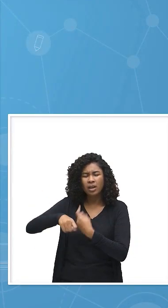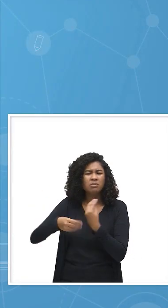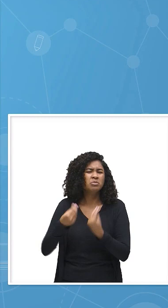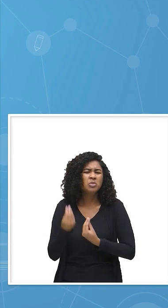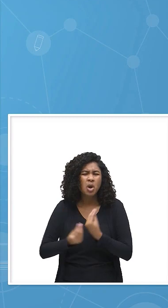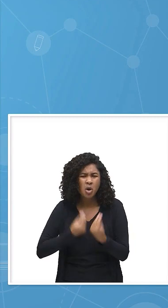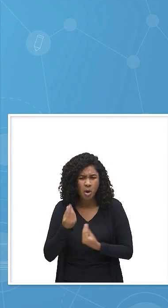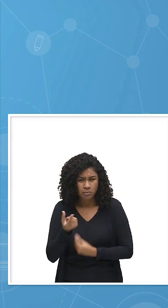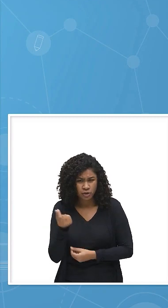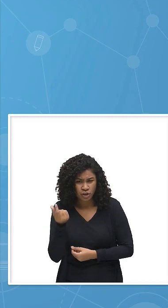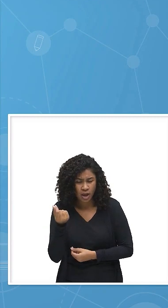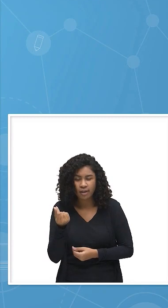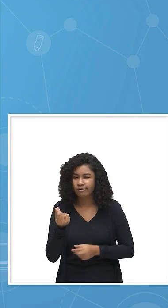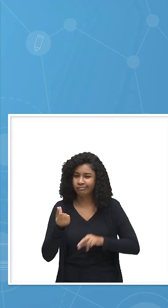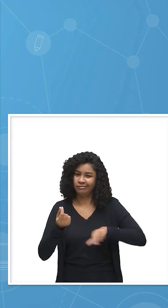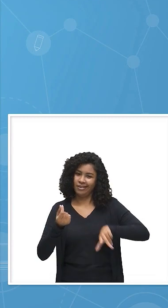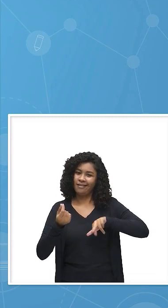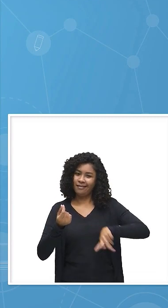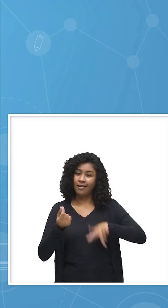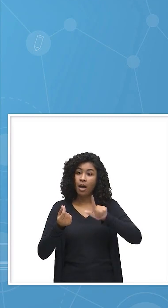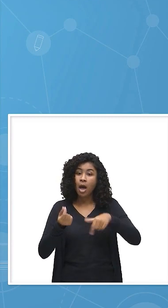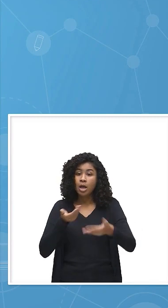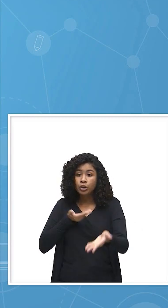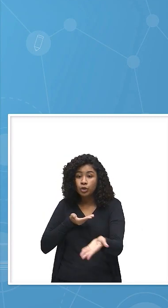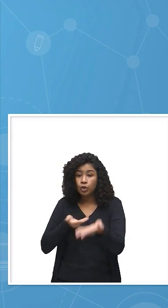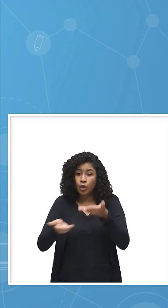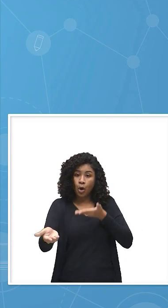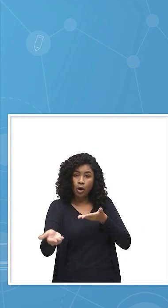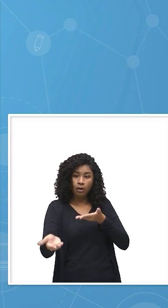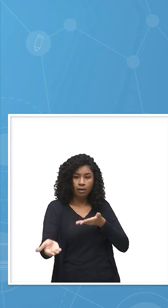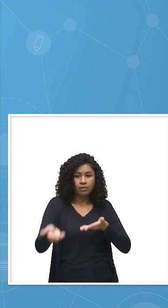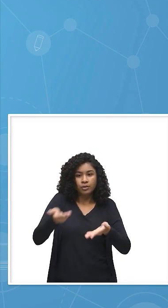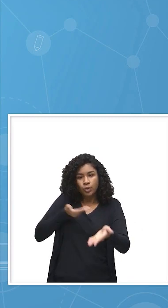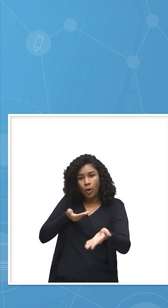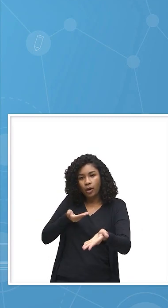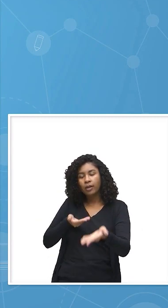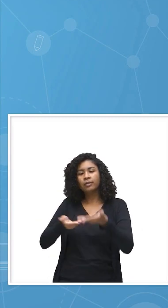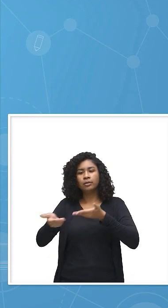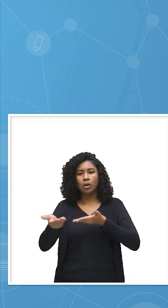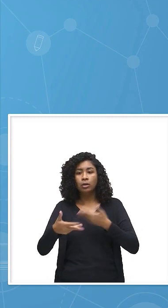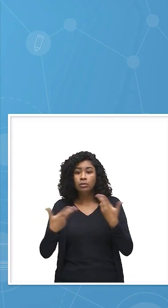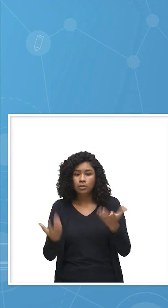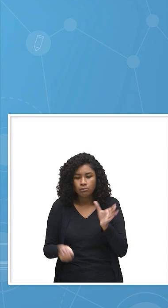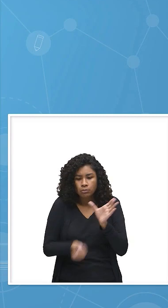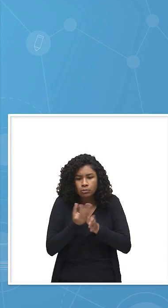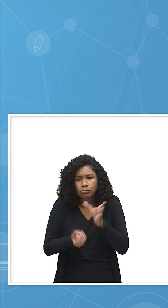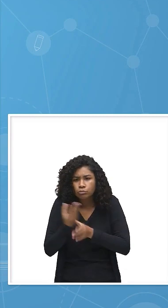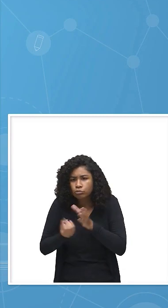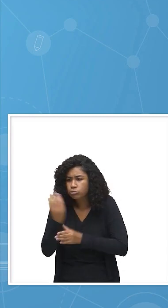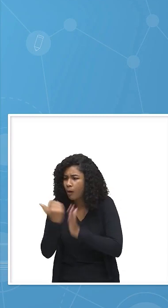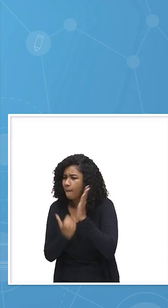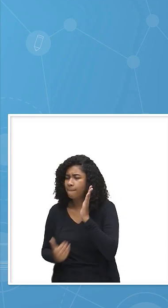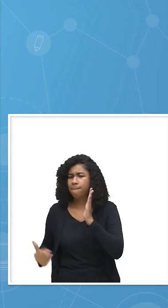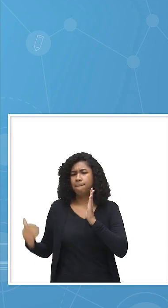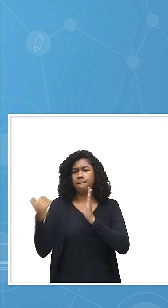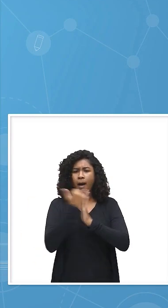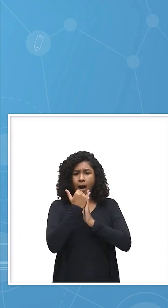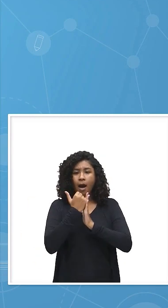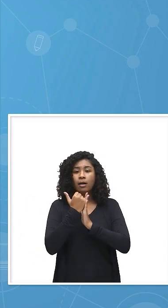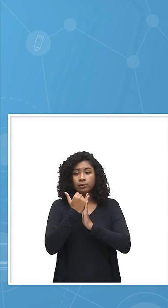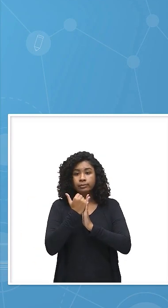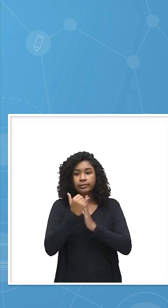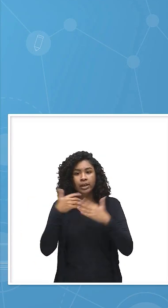vai ser essa economia de troca ou escambo? Como eles produzem muito mais do que eles precisam,